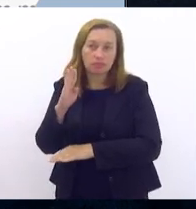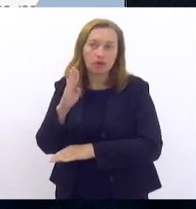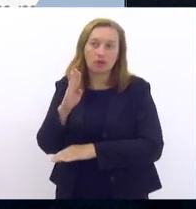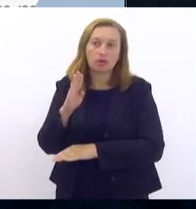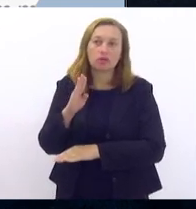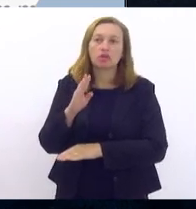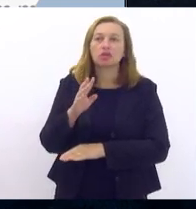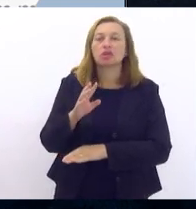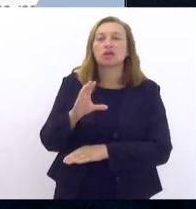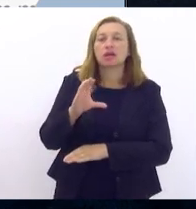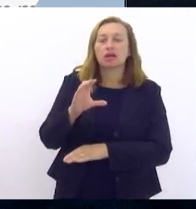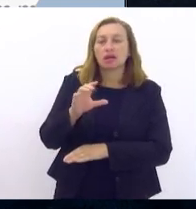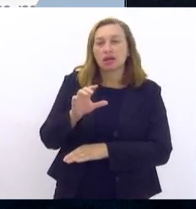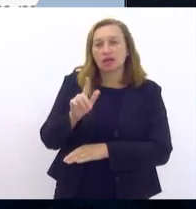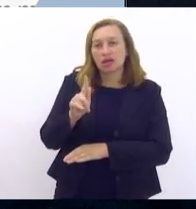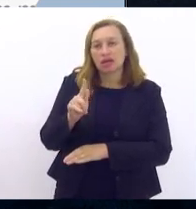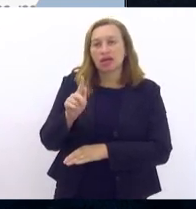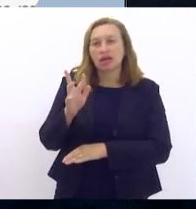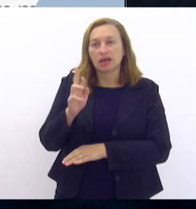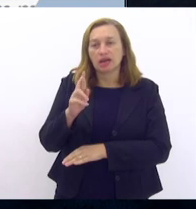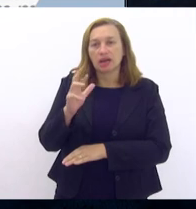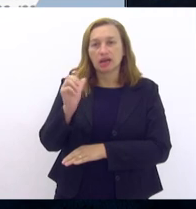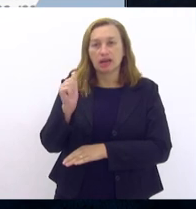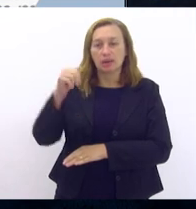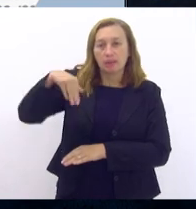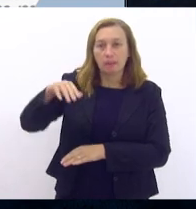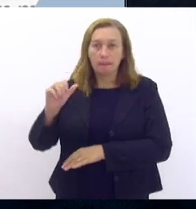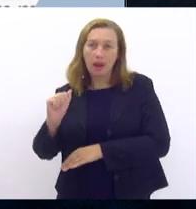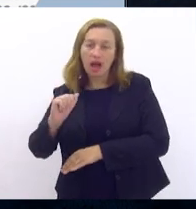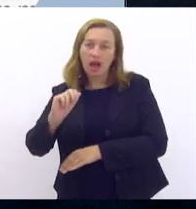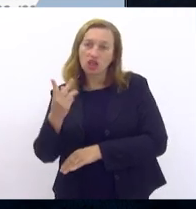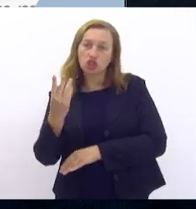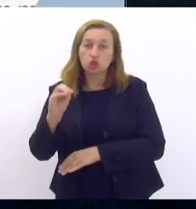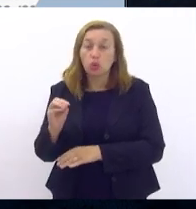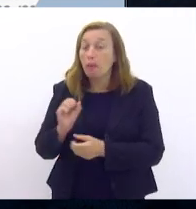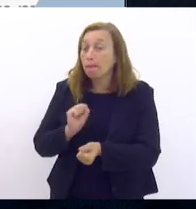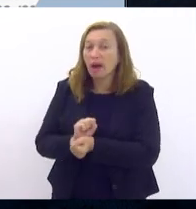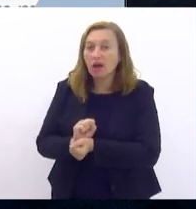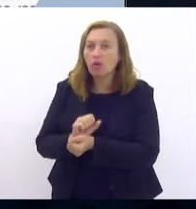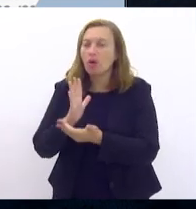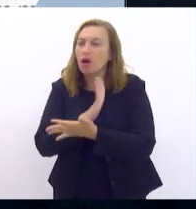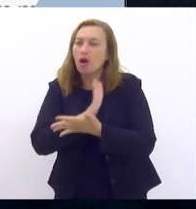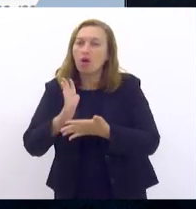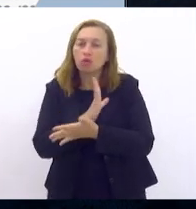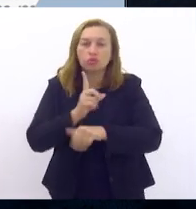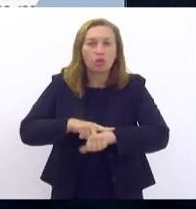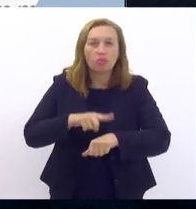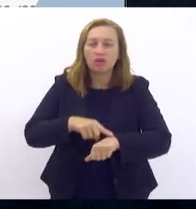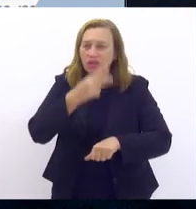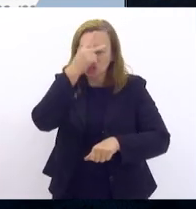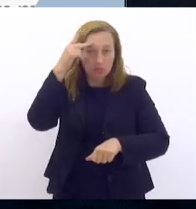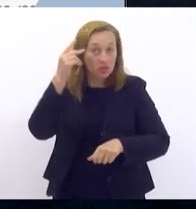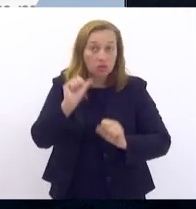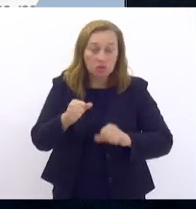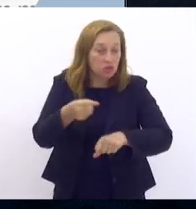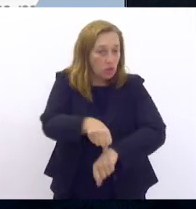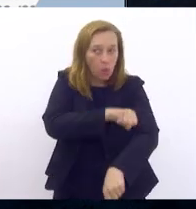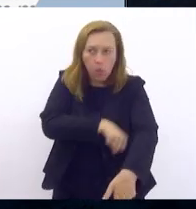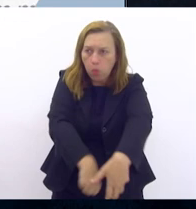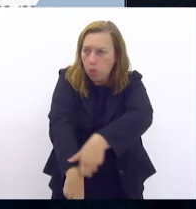para Jardim Gramacho Jardim Gramacho para hoje gente mas num determinado momento as pessoas tiveram que encarar porque